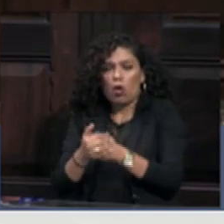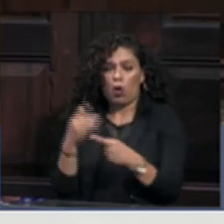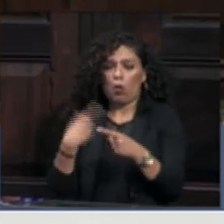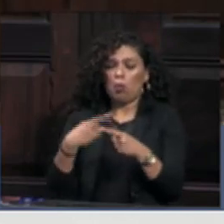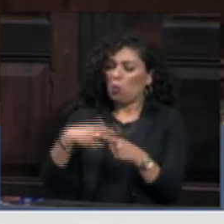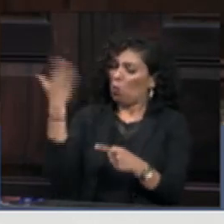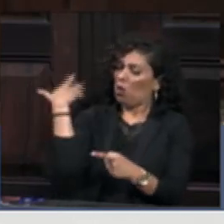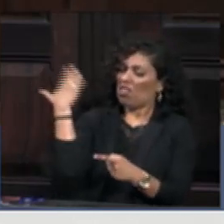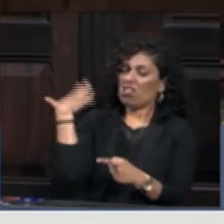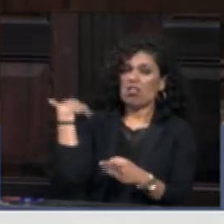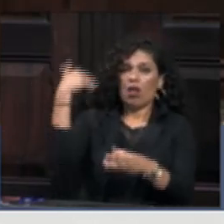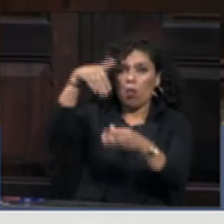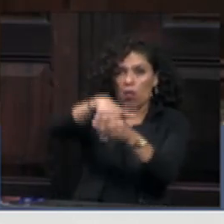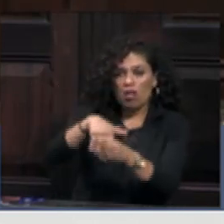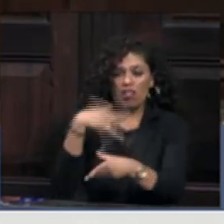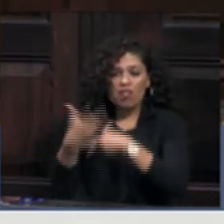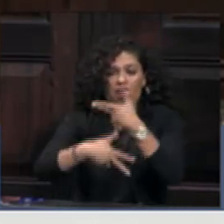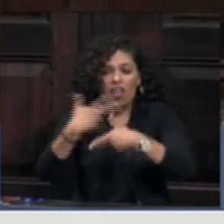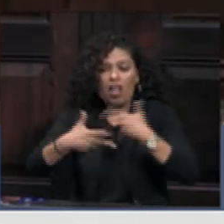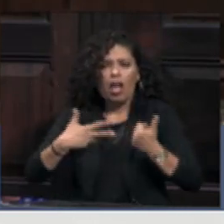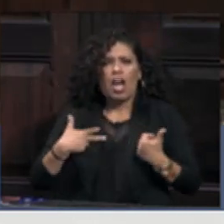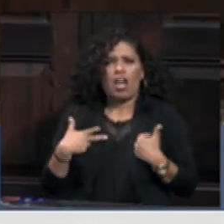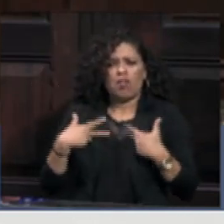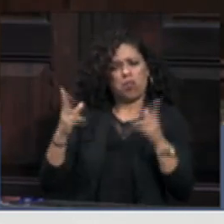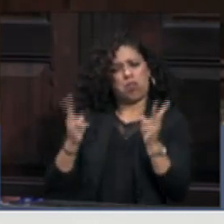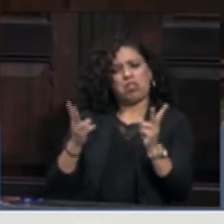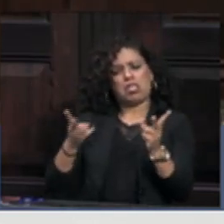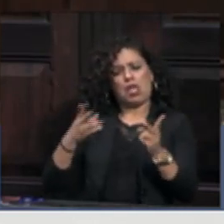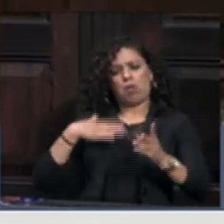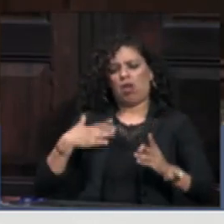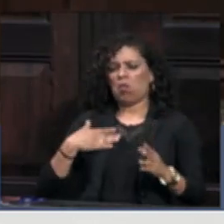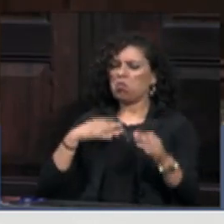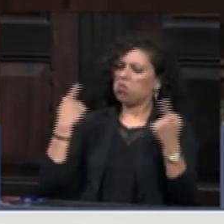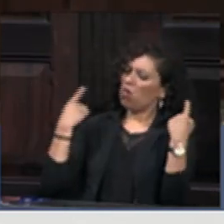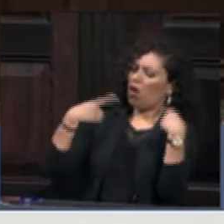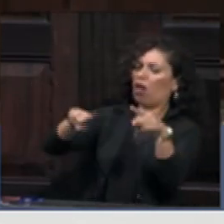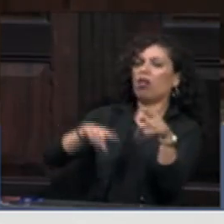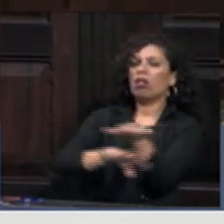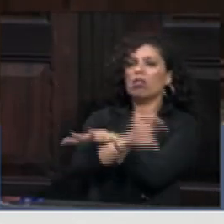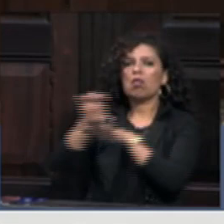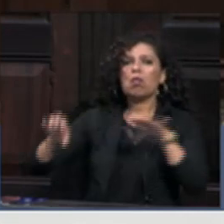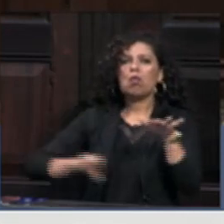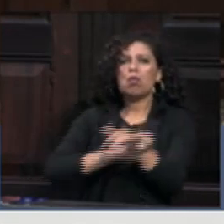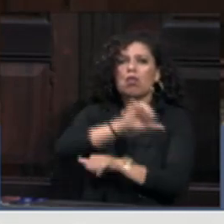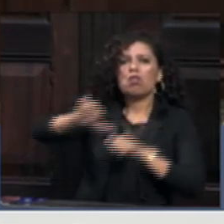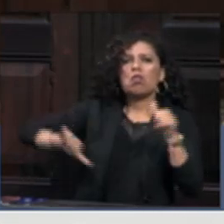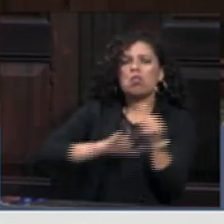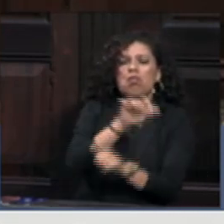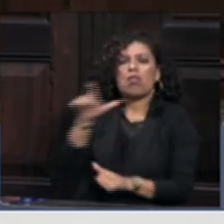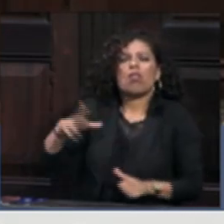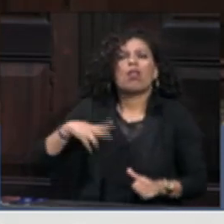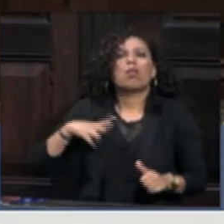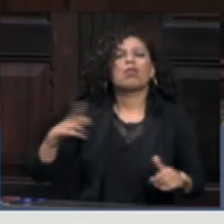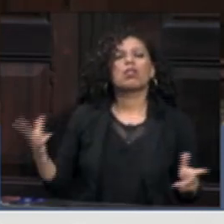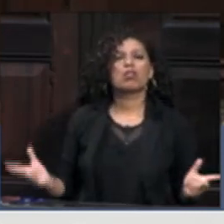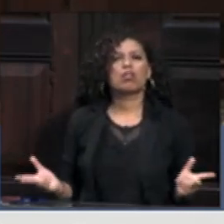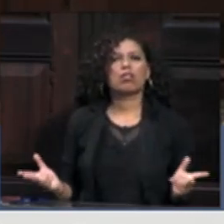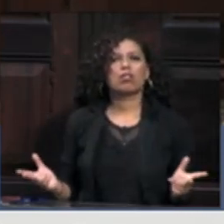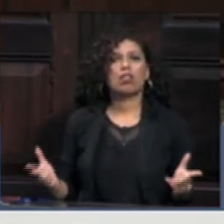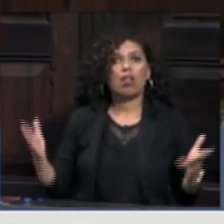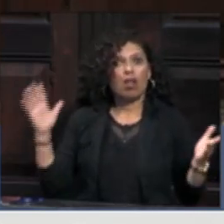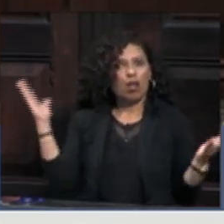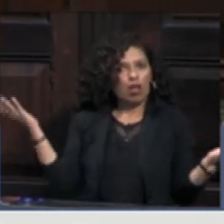proclamou aos quatro ventos que estava contra a privatização da SEDAI.